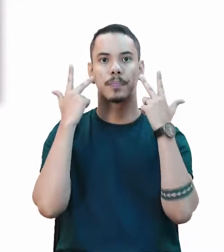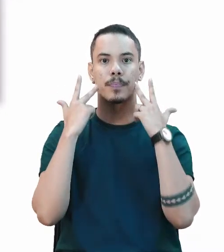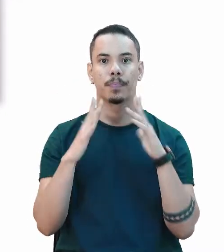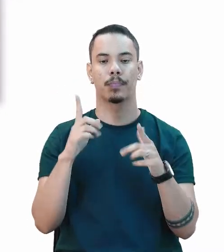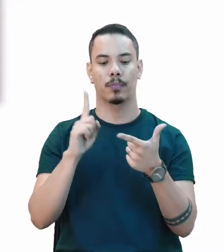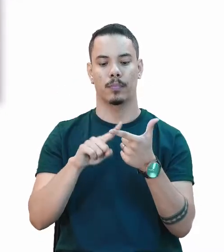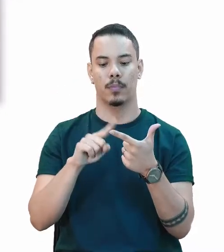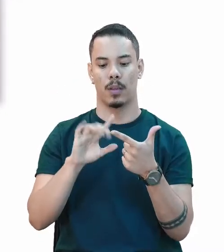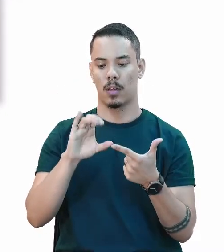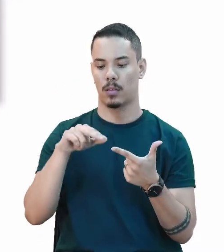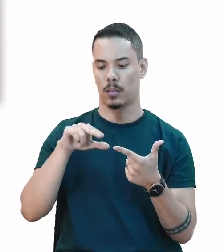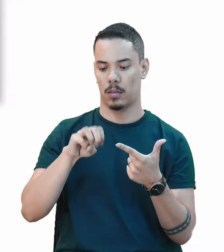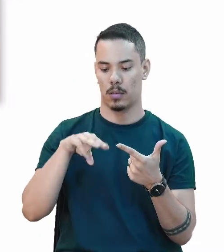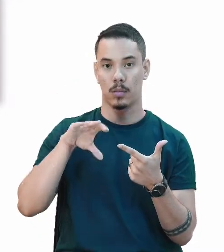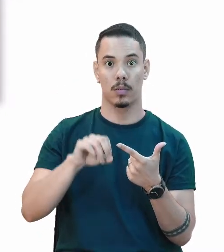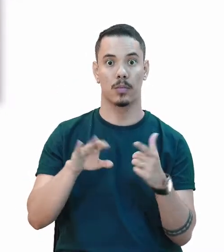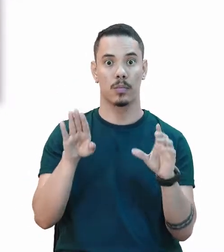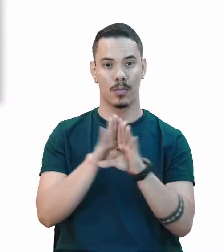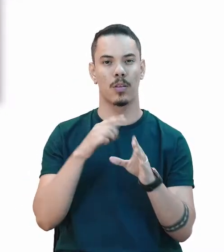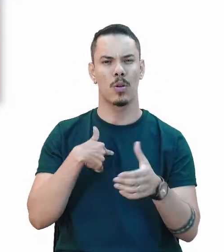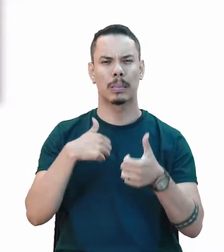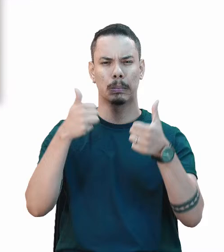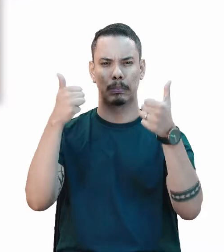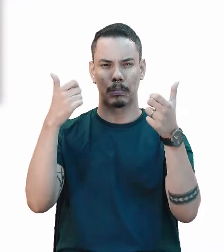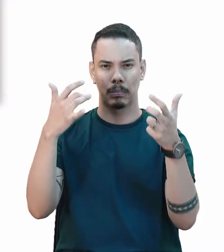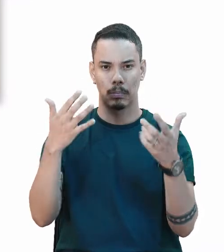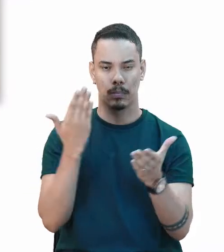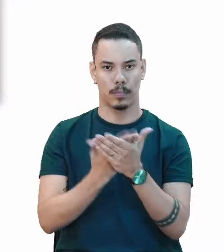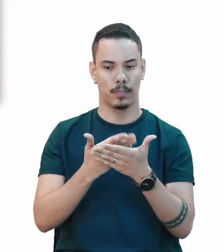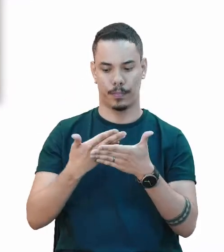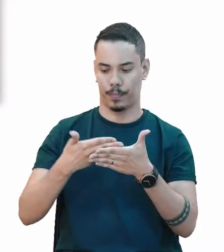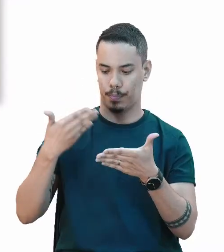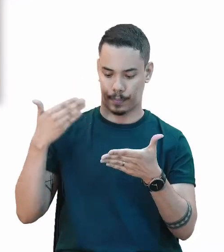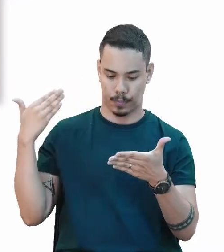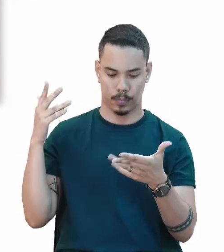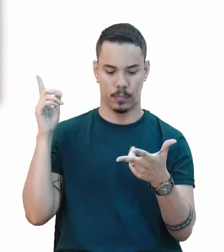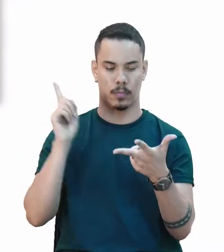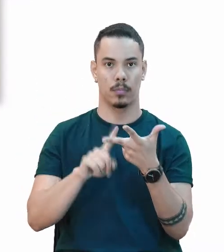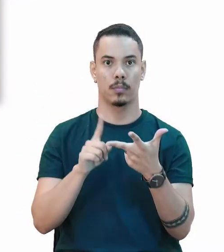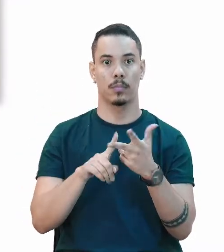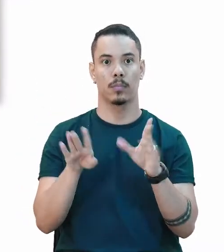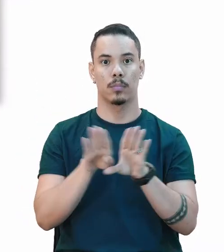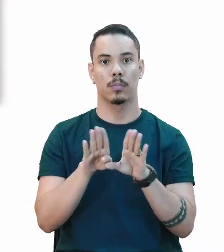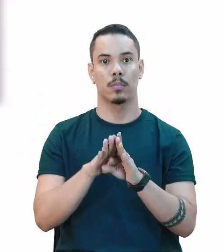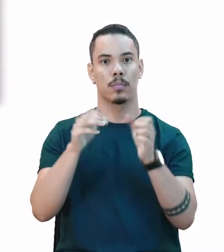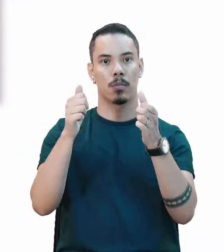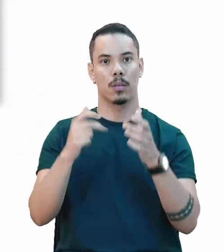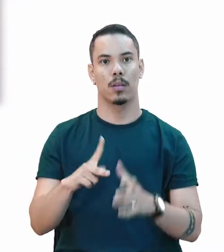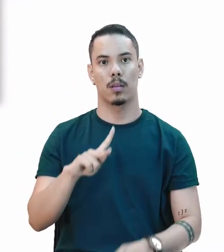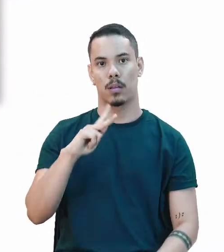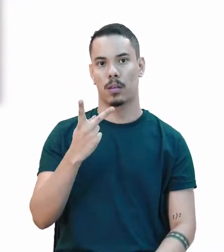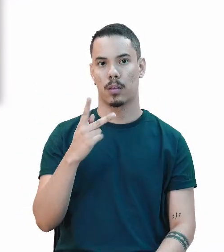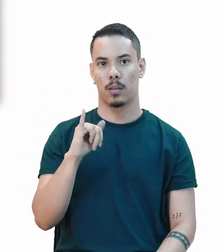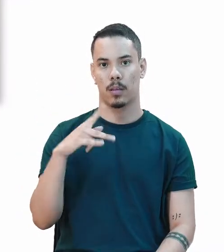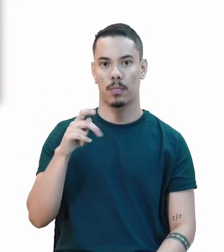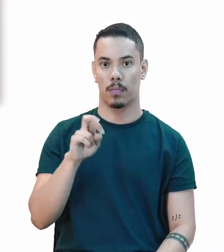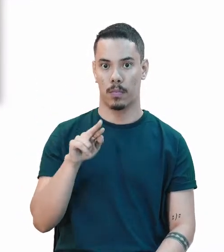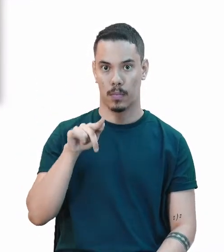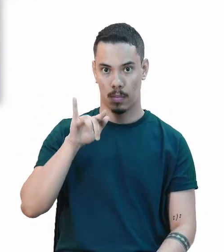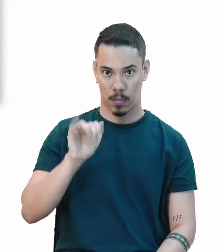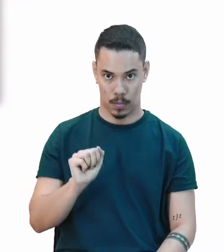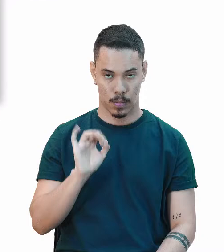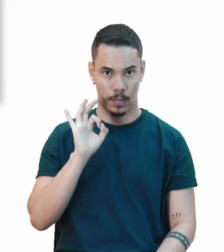trabalhar o cinismo, que foi tanto falado em algumas aulas, e vamos trabalhar também o pensamento de Párquia,